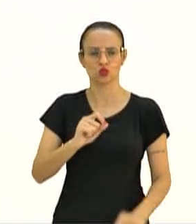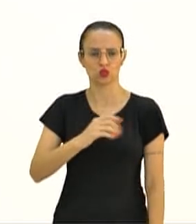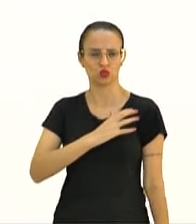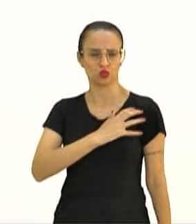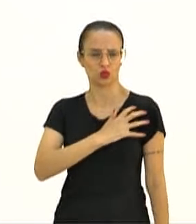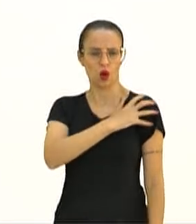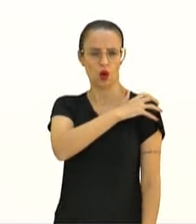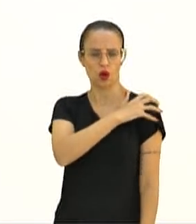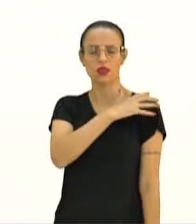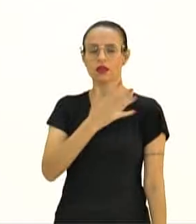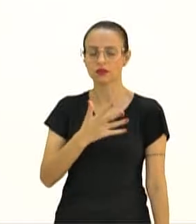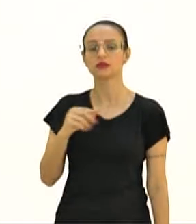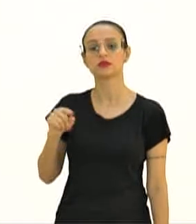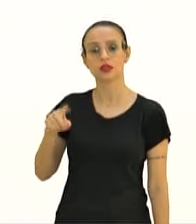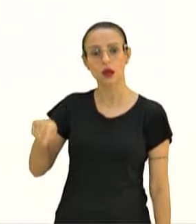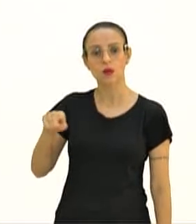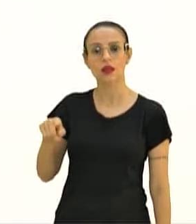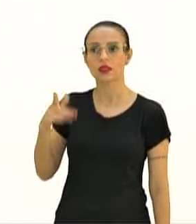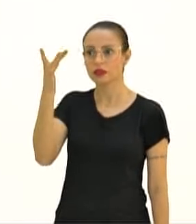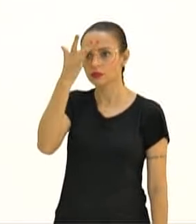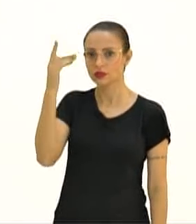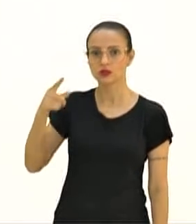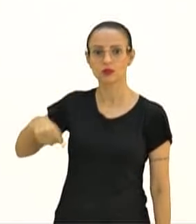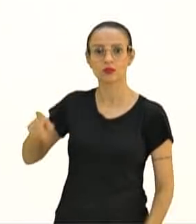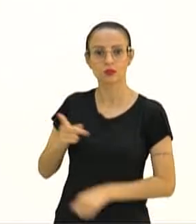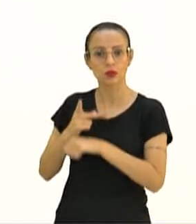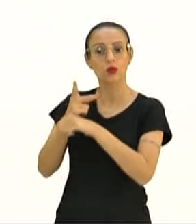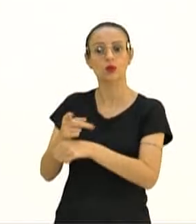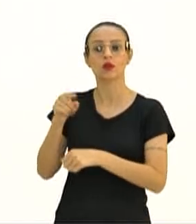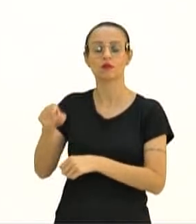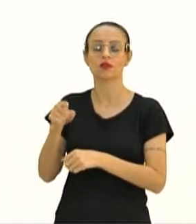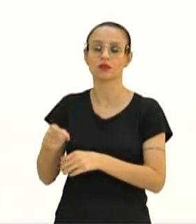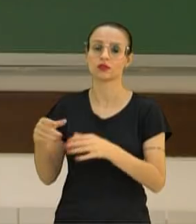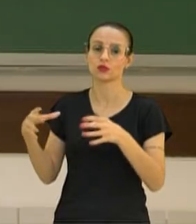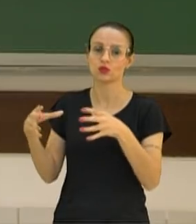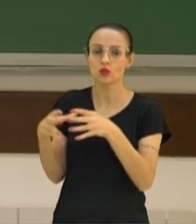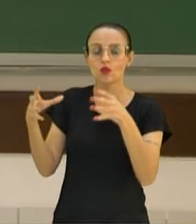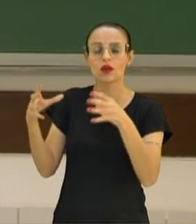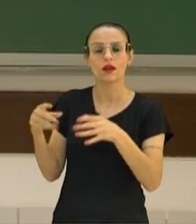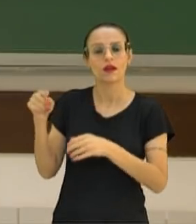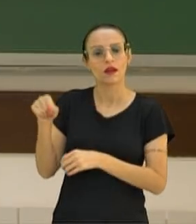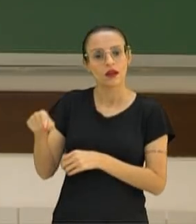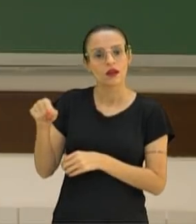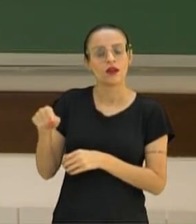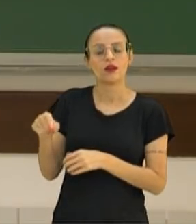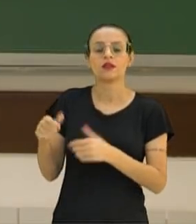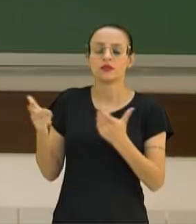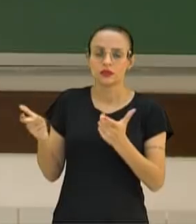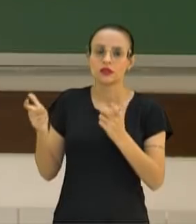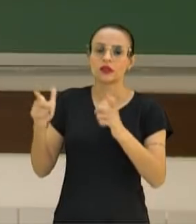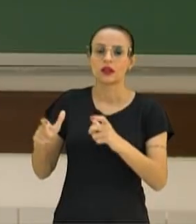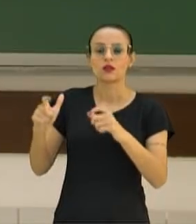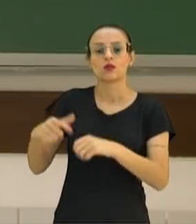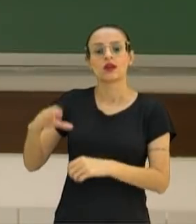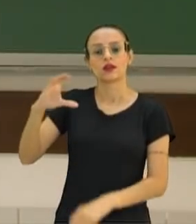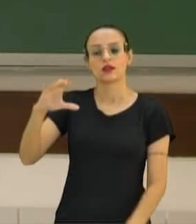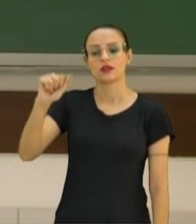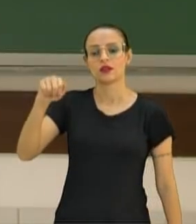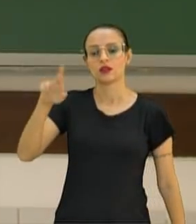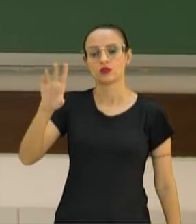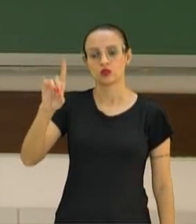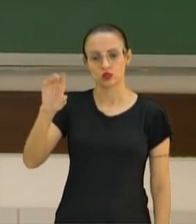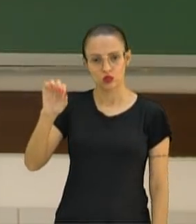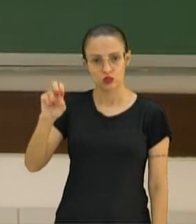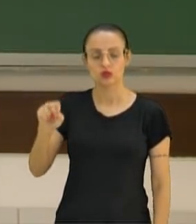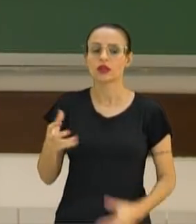dos latifundiários, então elas procuravam esse refúgio, procuravam essa moradia em Canudos e eram acolhidas